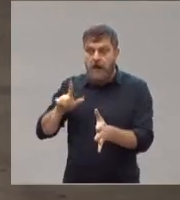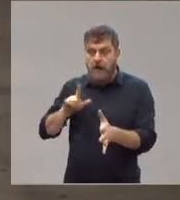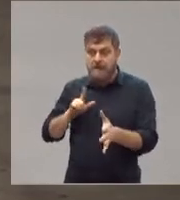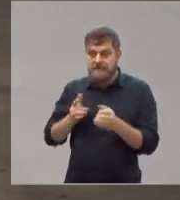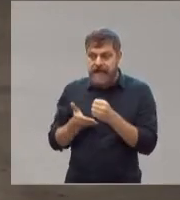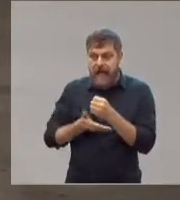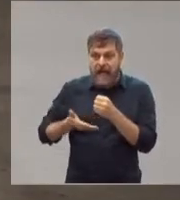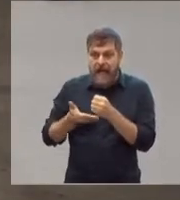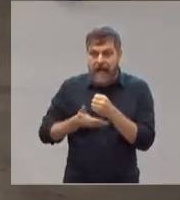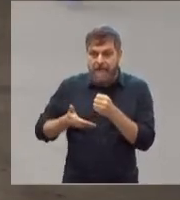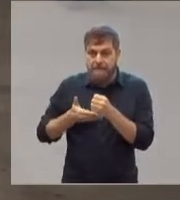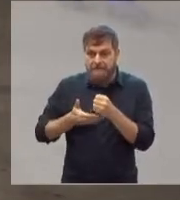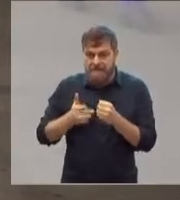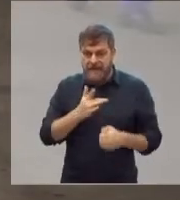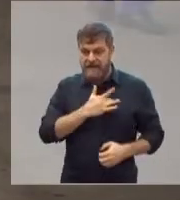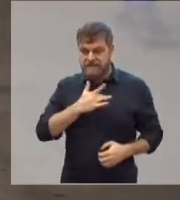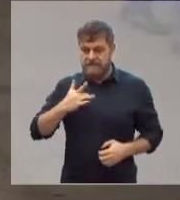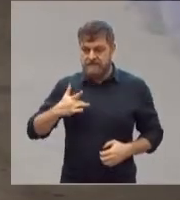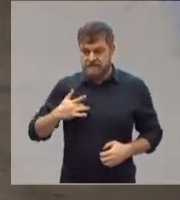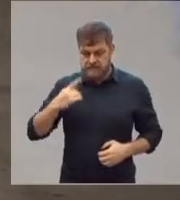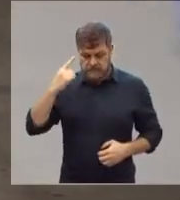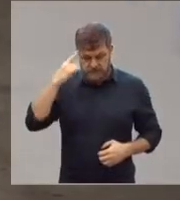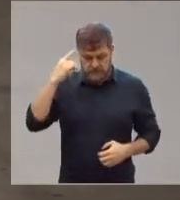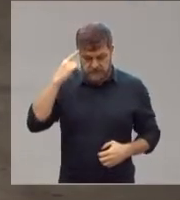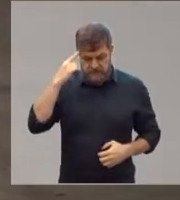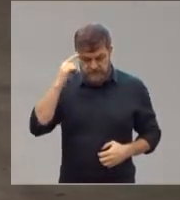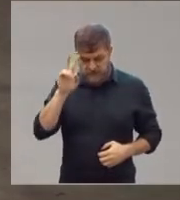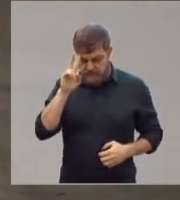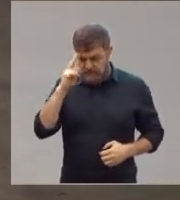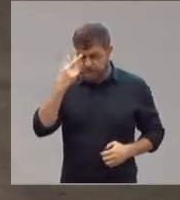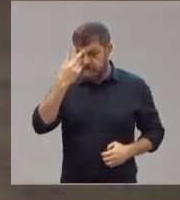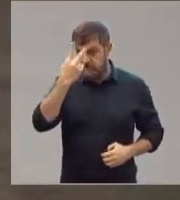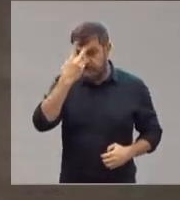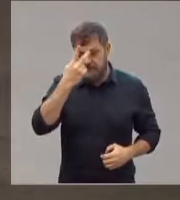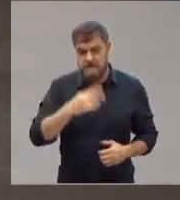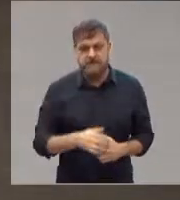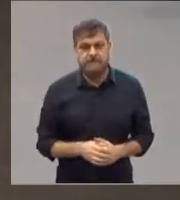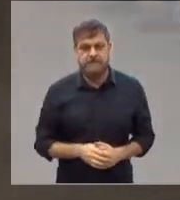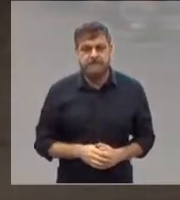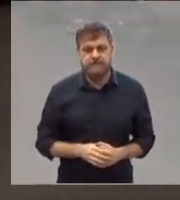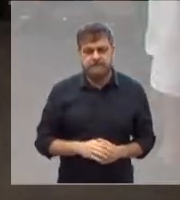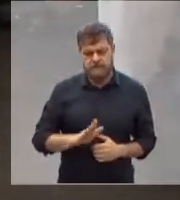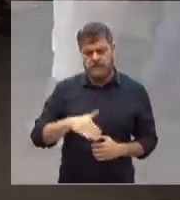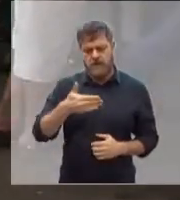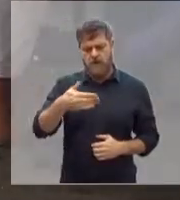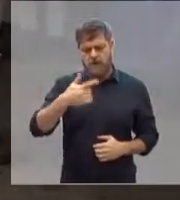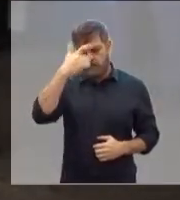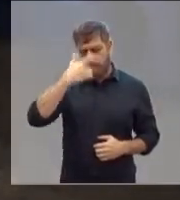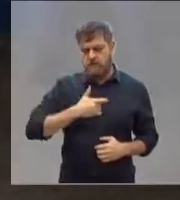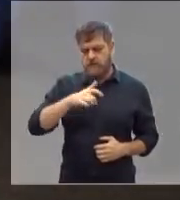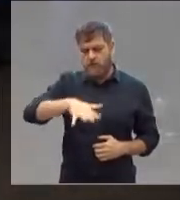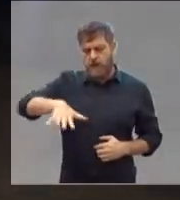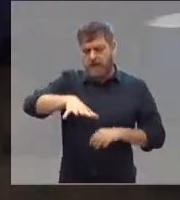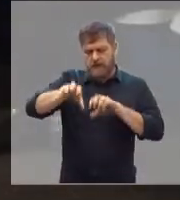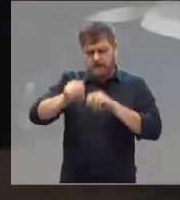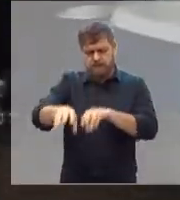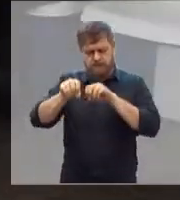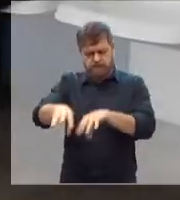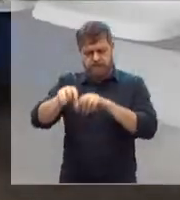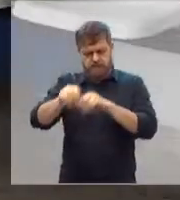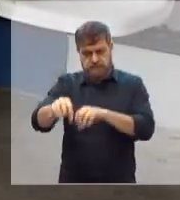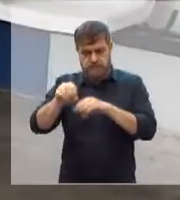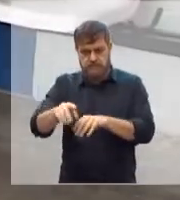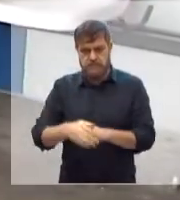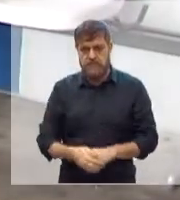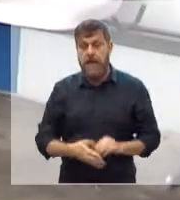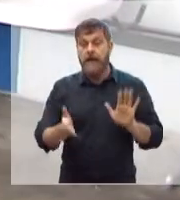consequências, mas eu iria na raiz. Então, a educação faz com que eu pense diferente. Então, quando eu trabalho a educação,